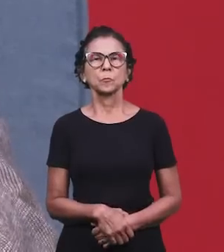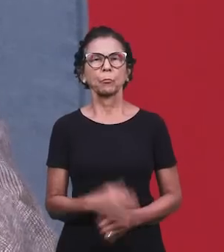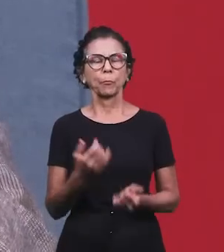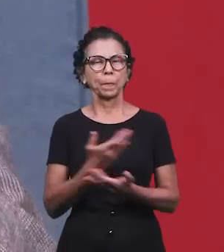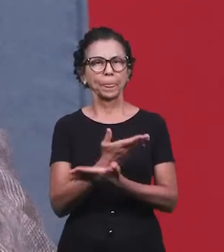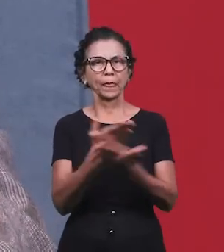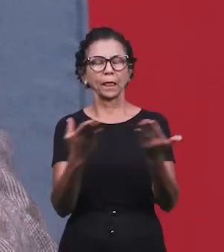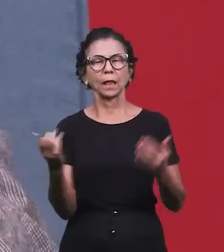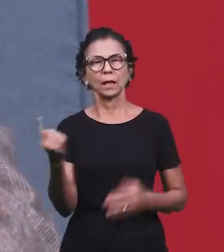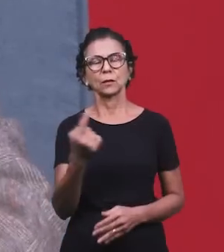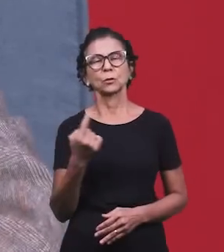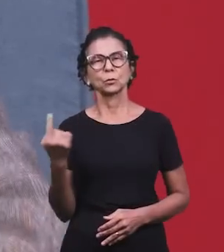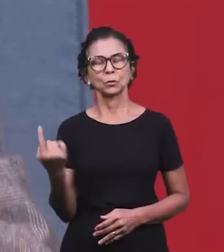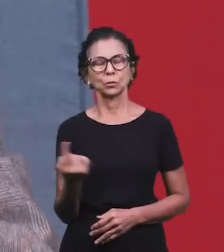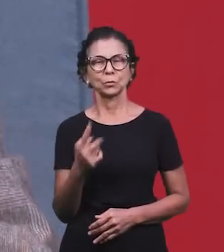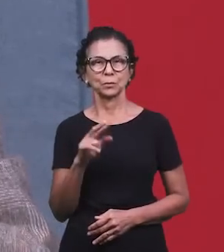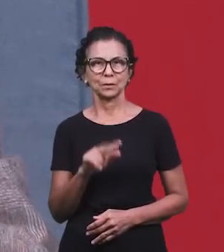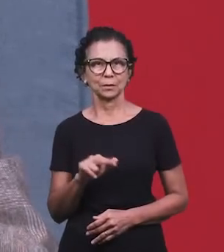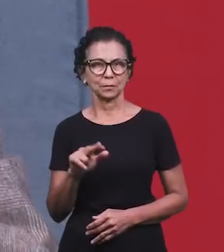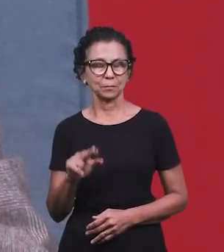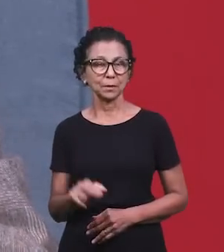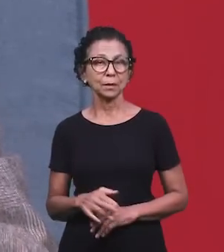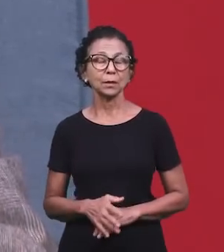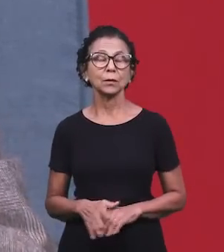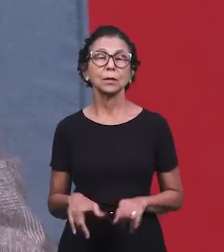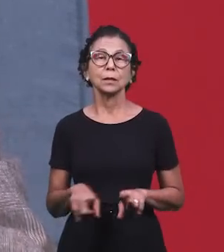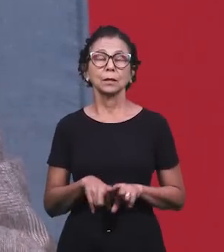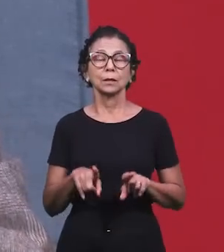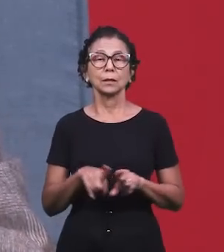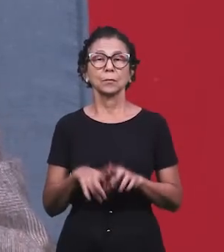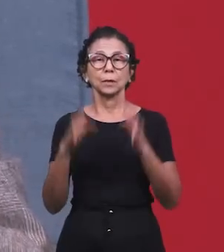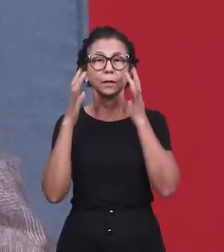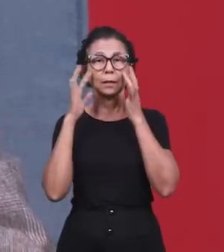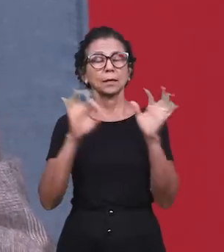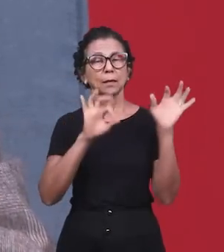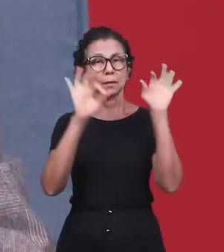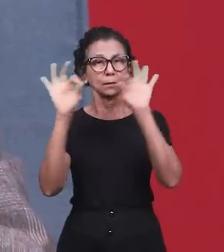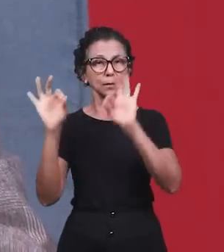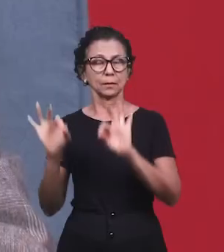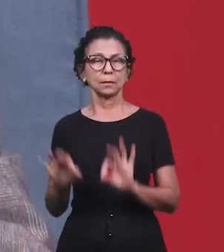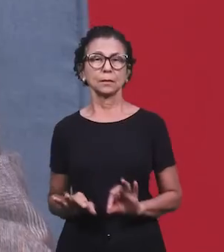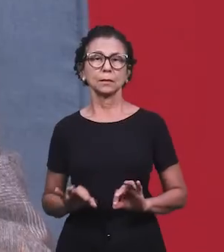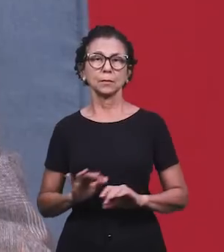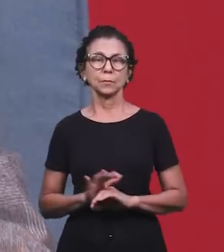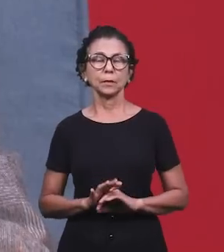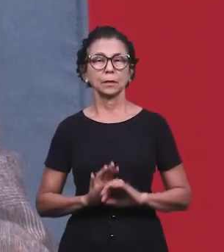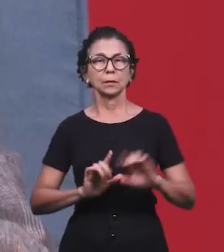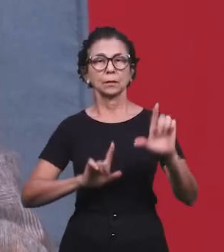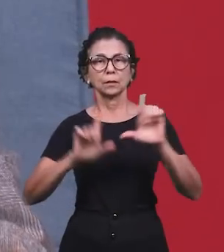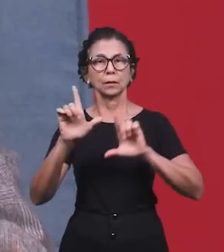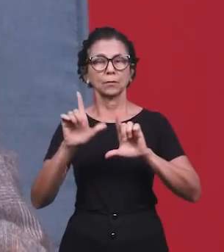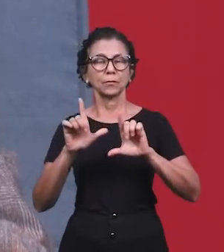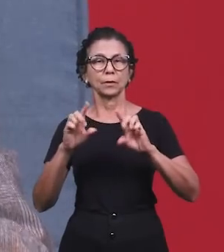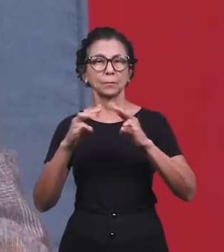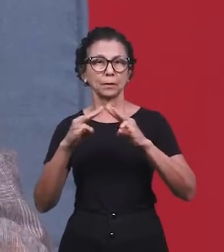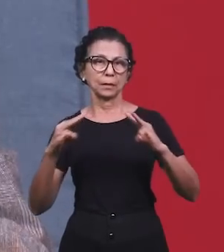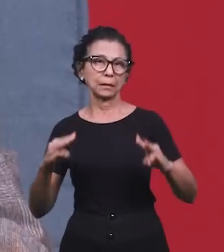Eu quero saudar a todos os nossos irmãos, aqueles que nos veem pelos nossos canais de televisão